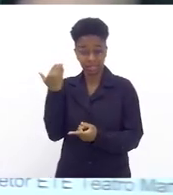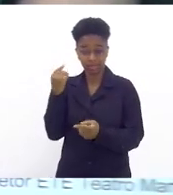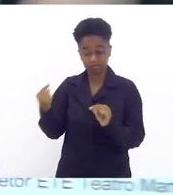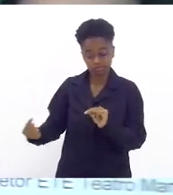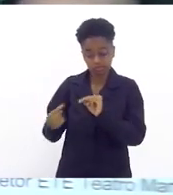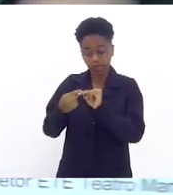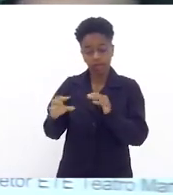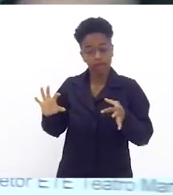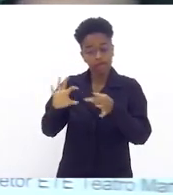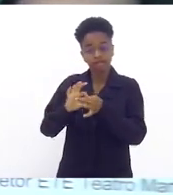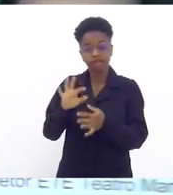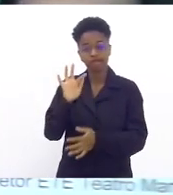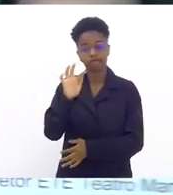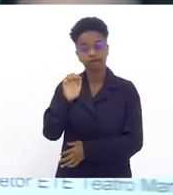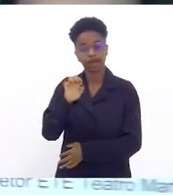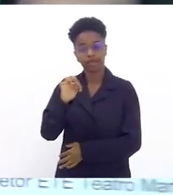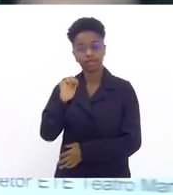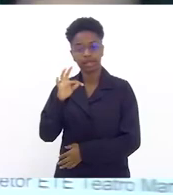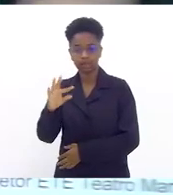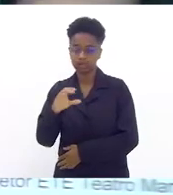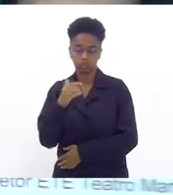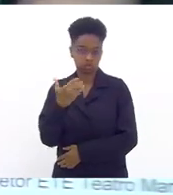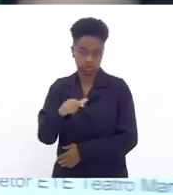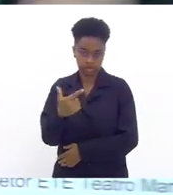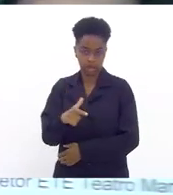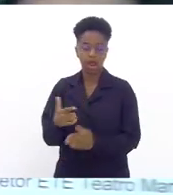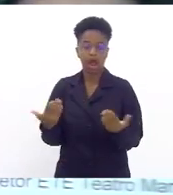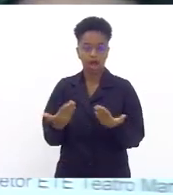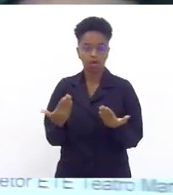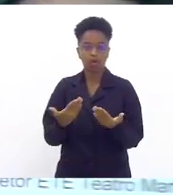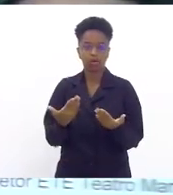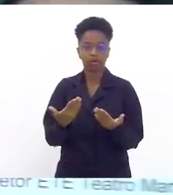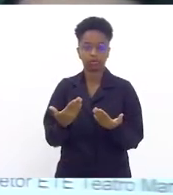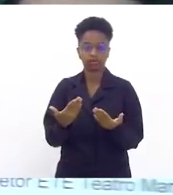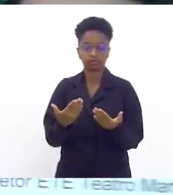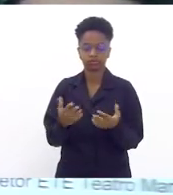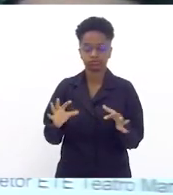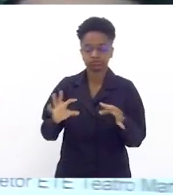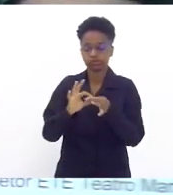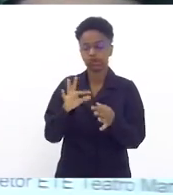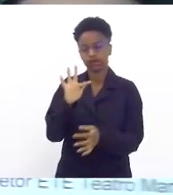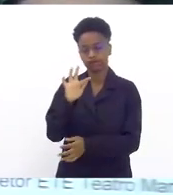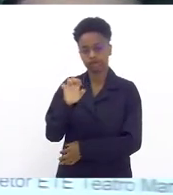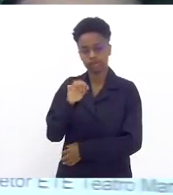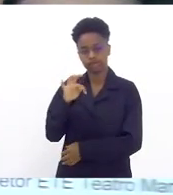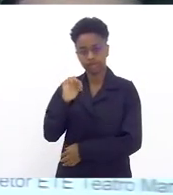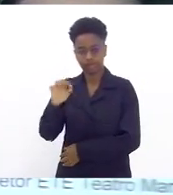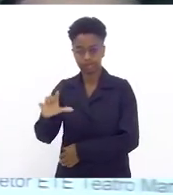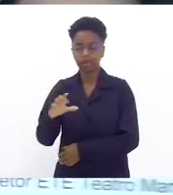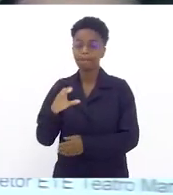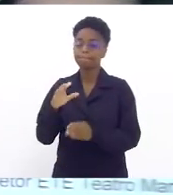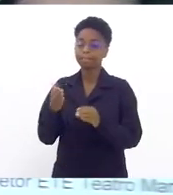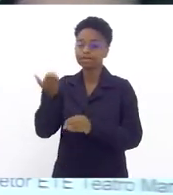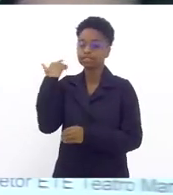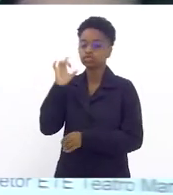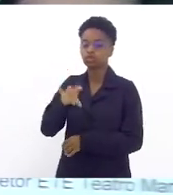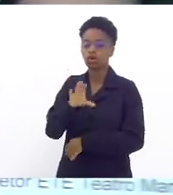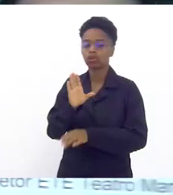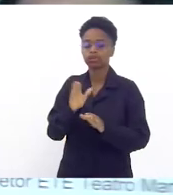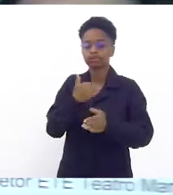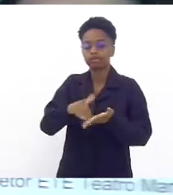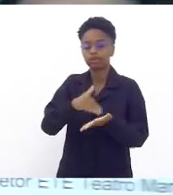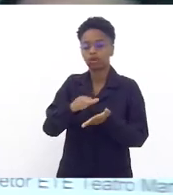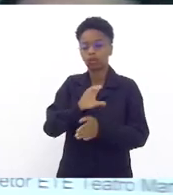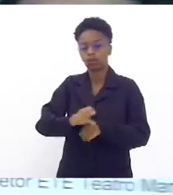faeteca era ligada à secretaria estadual de cultura agora tá ligado mas a gente saber lidar e acumular o debate dentro desse